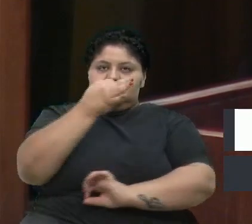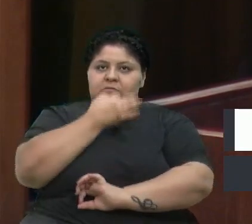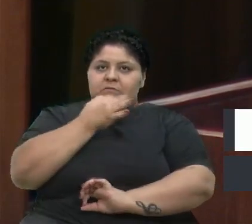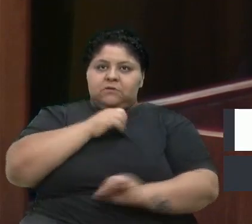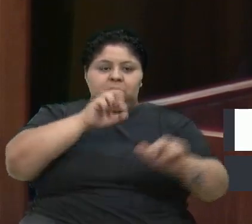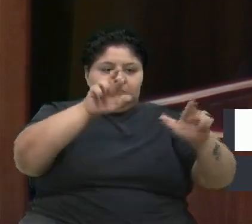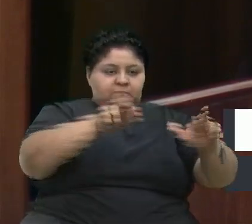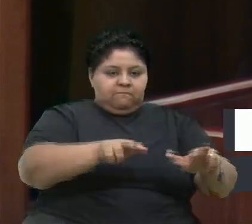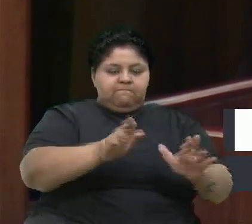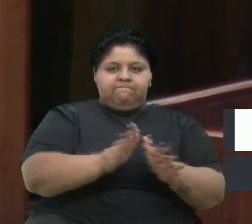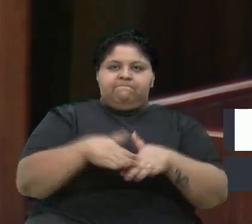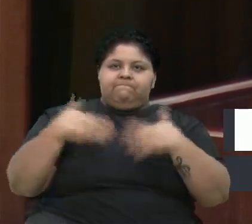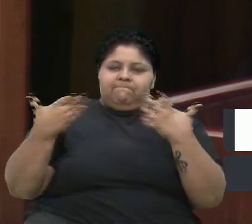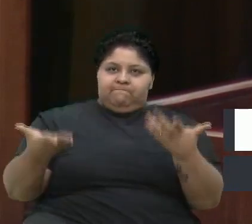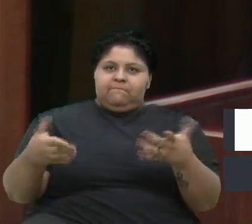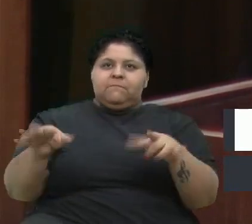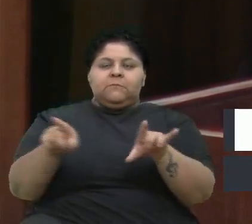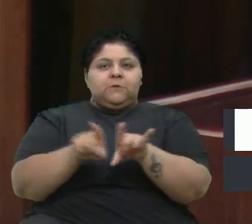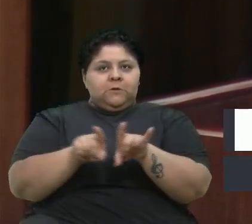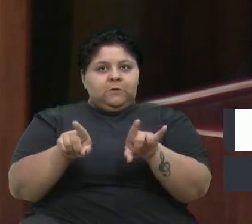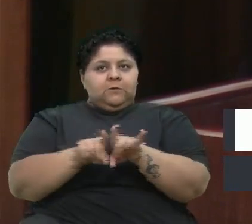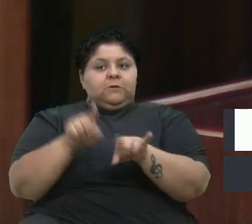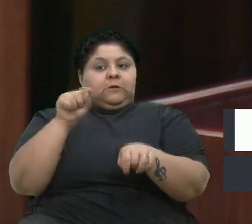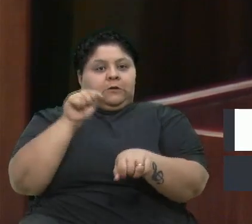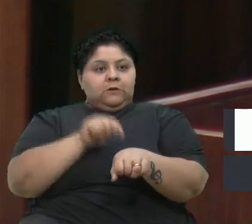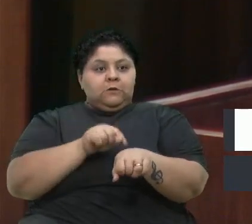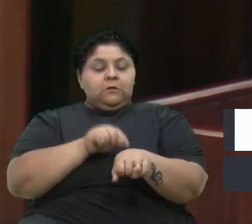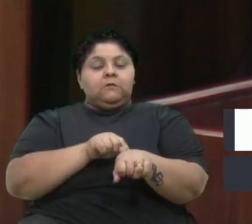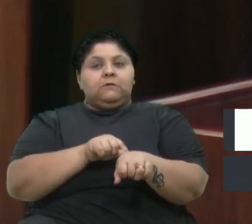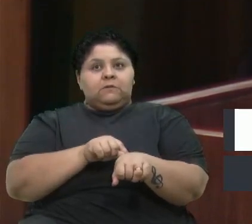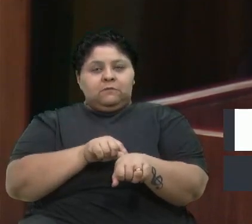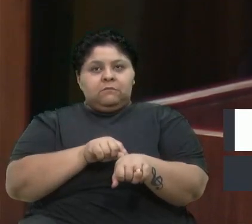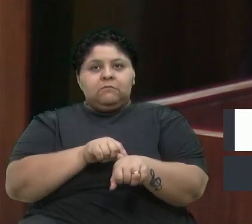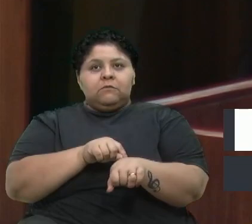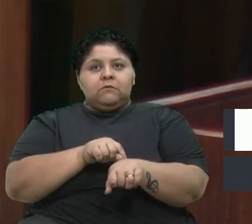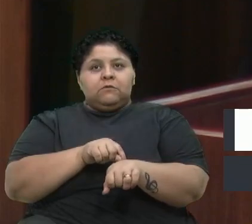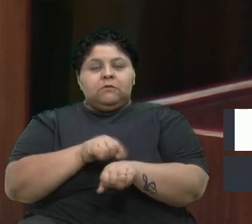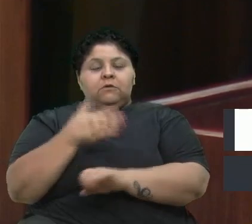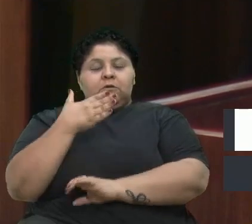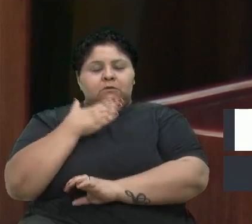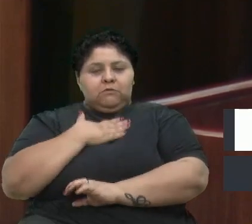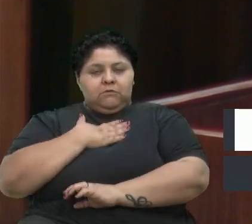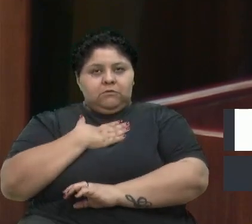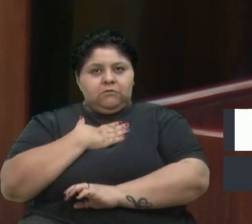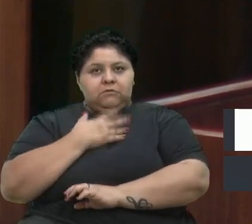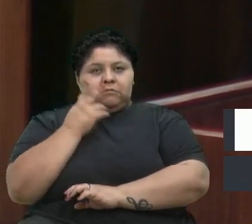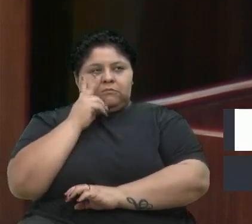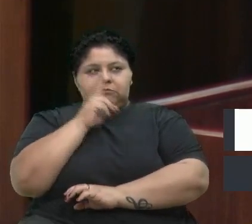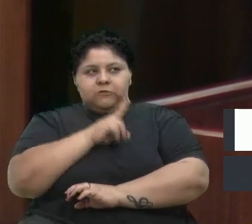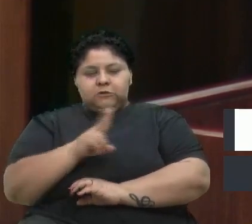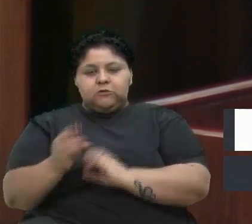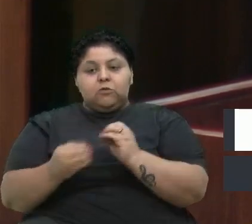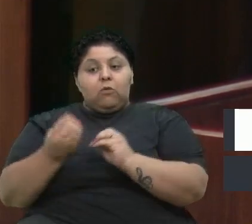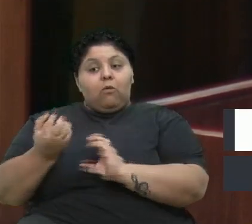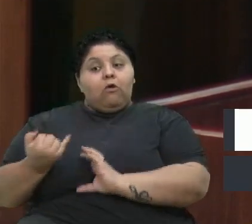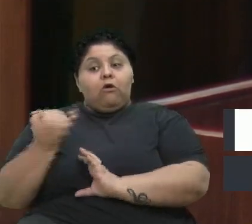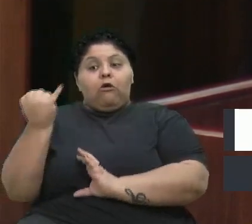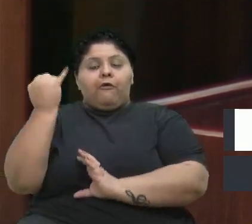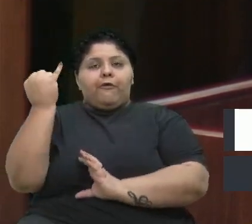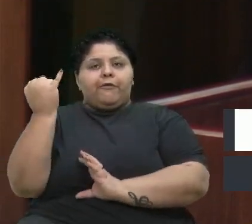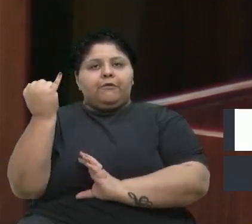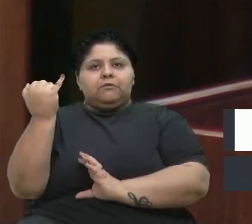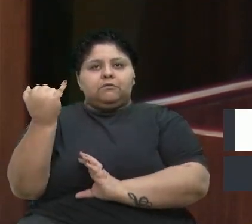região. Então, também foi um momento que eu vejo como relevante, eu não